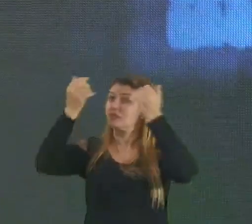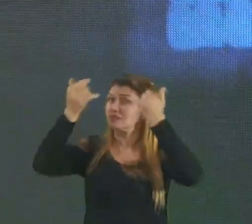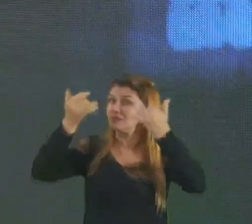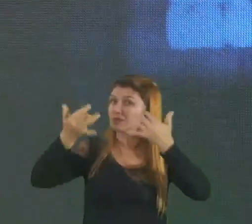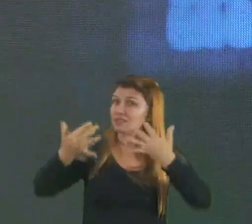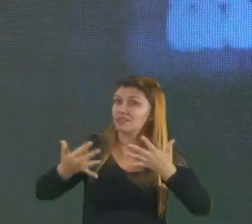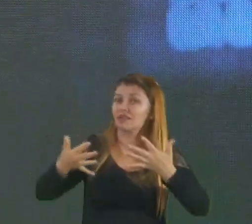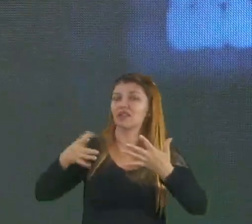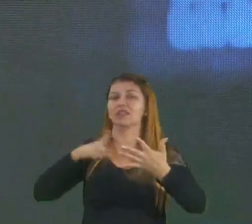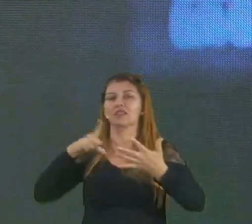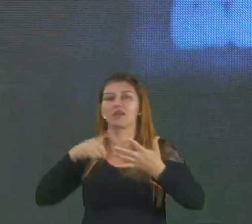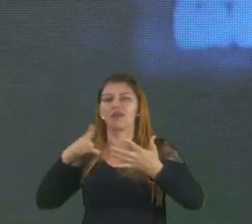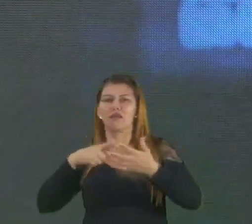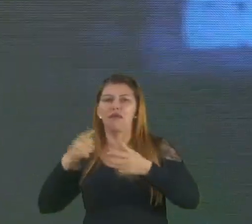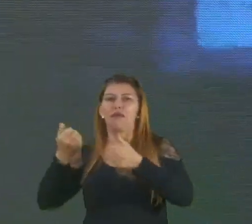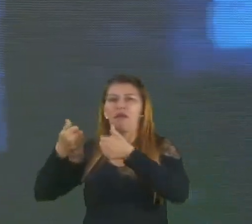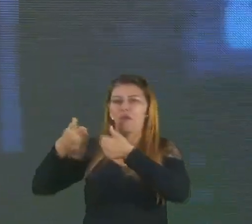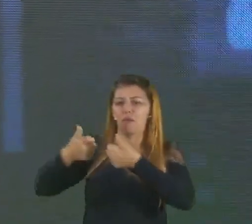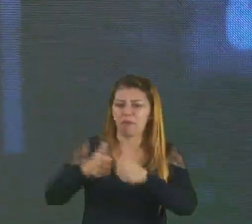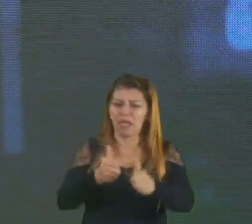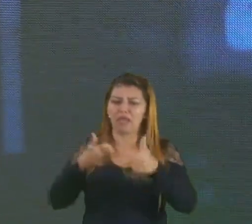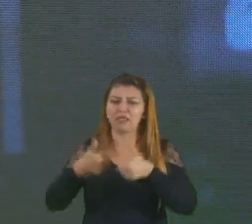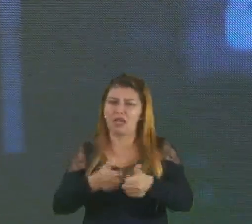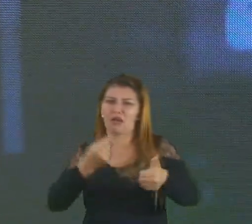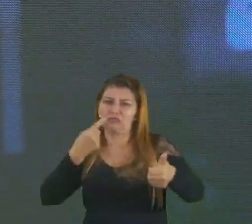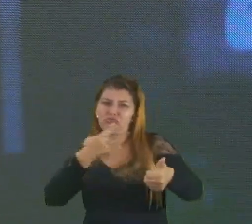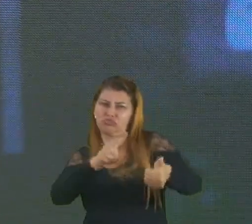haverá perseguição,